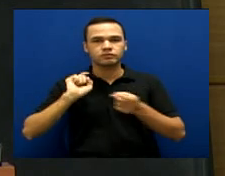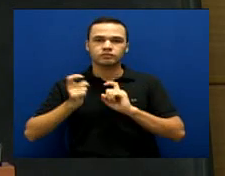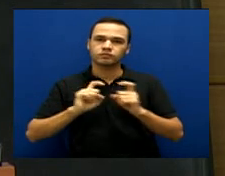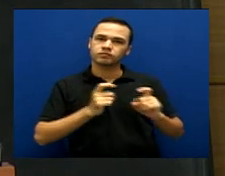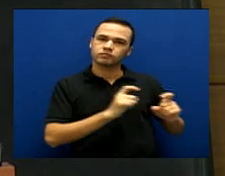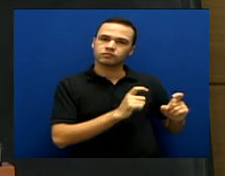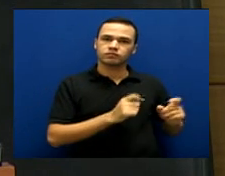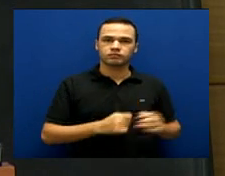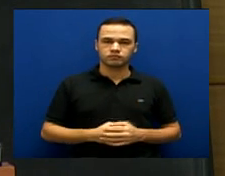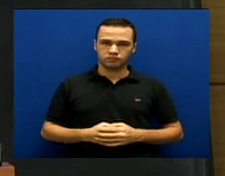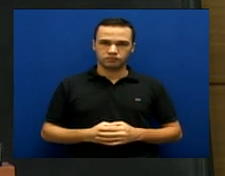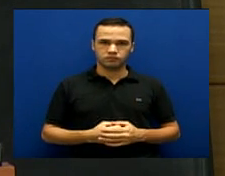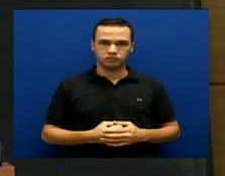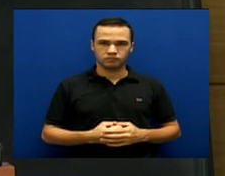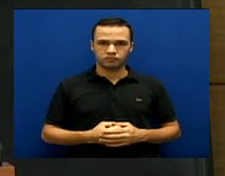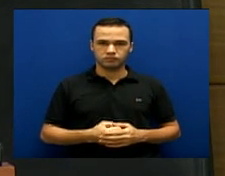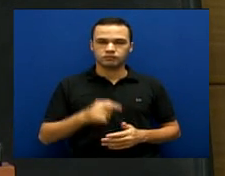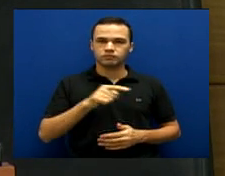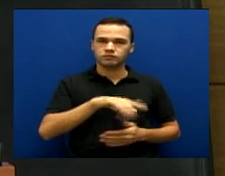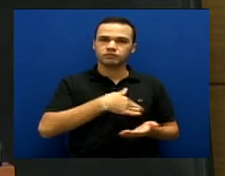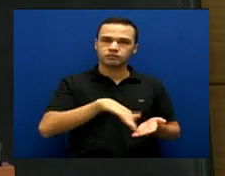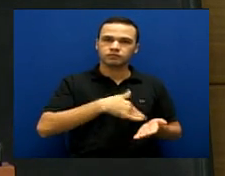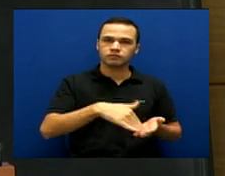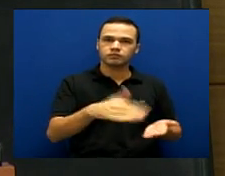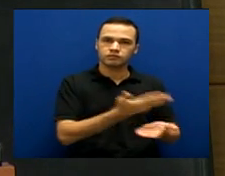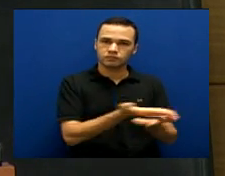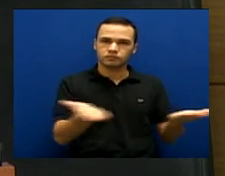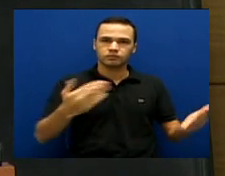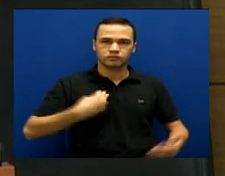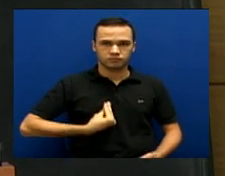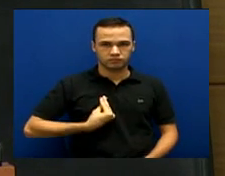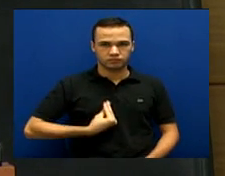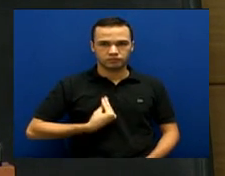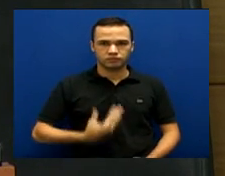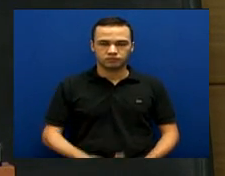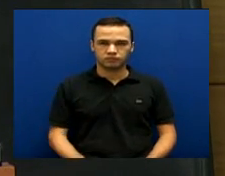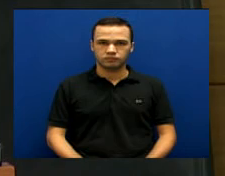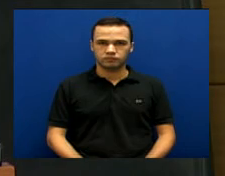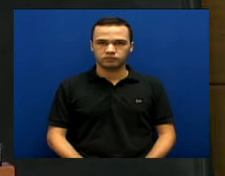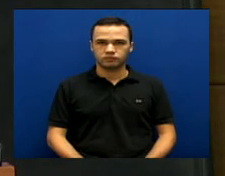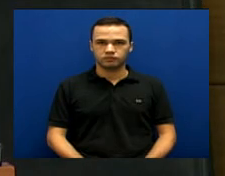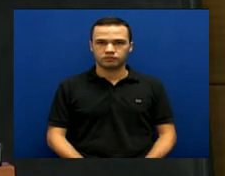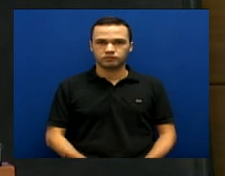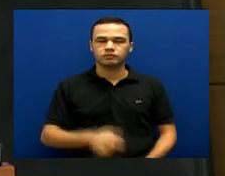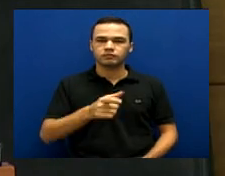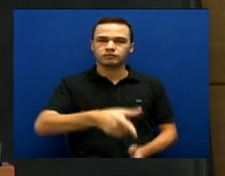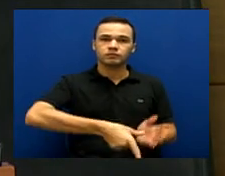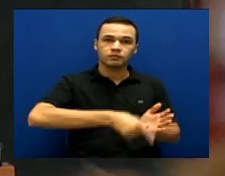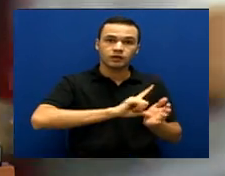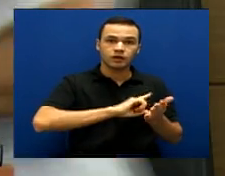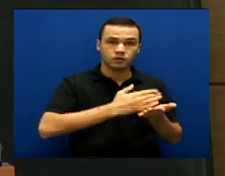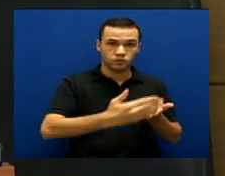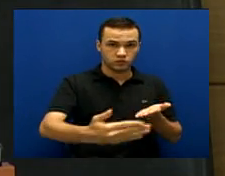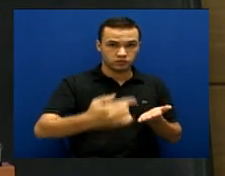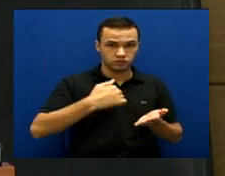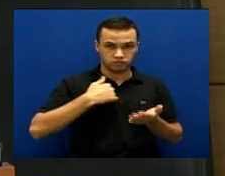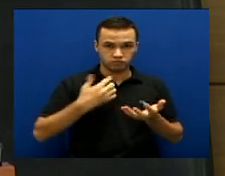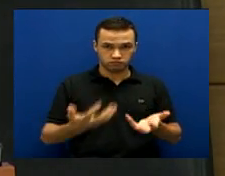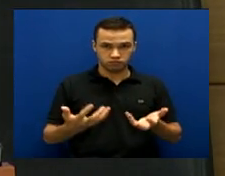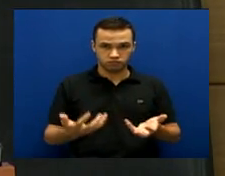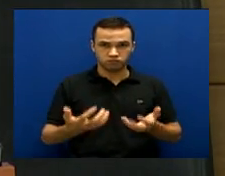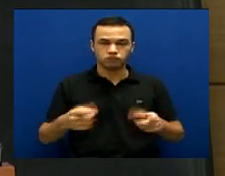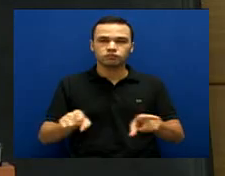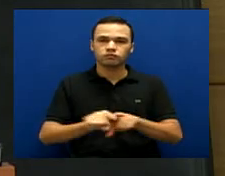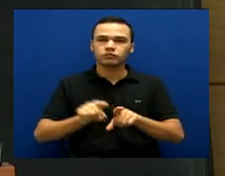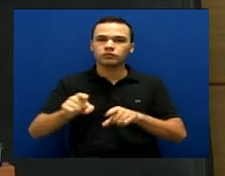é do secretário que aqui nos acompanha antes de mais nada gostaria